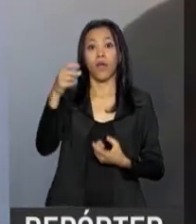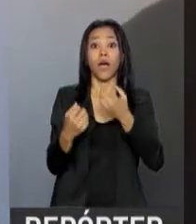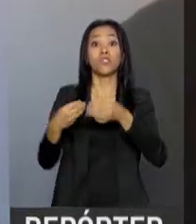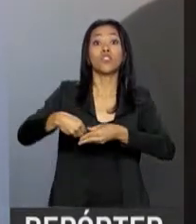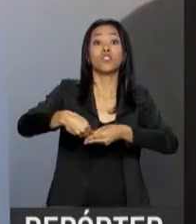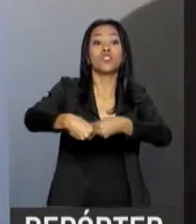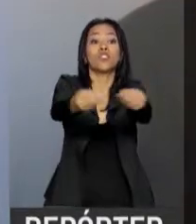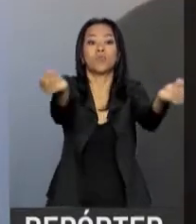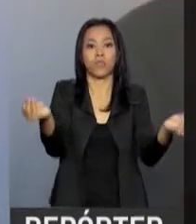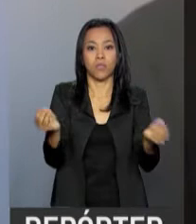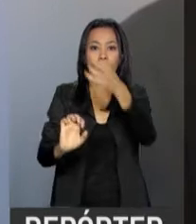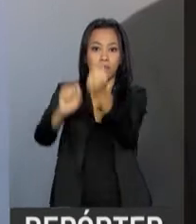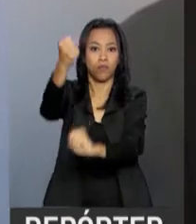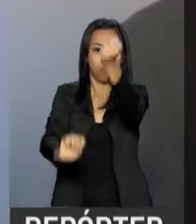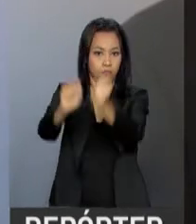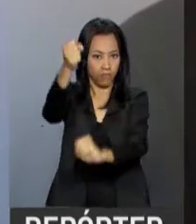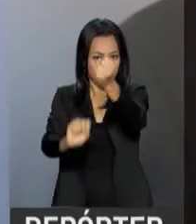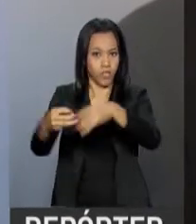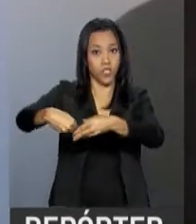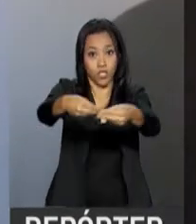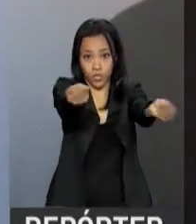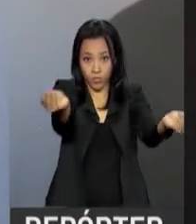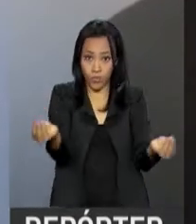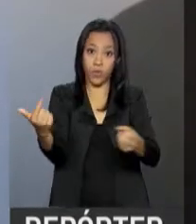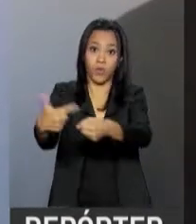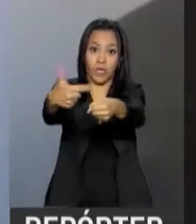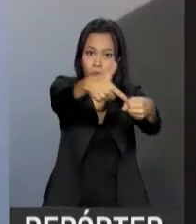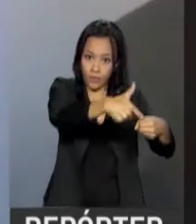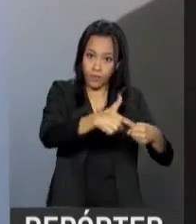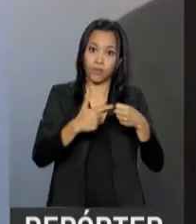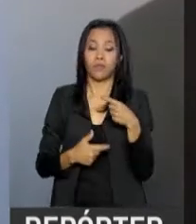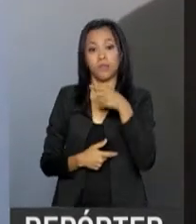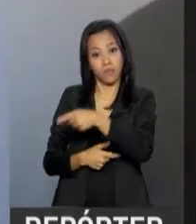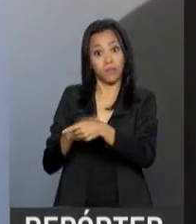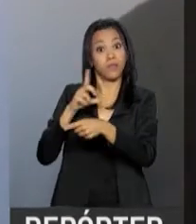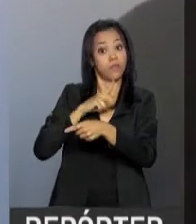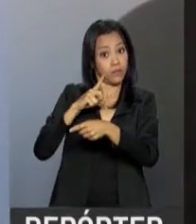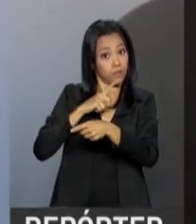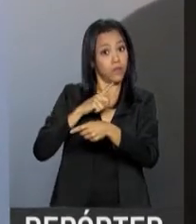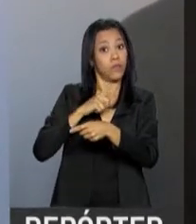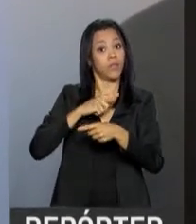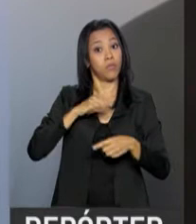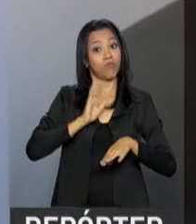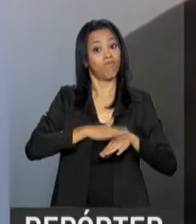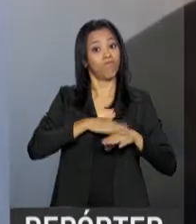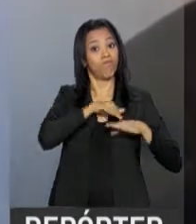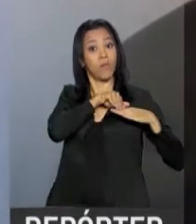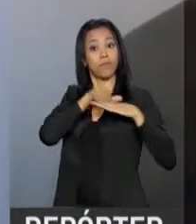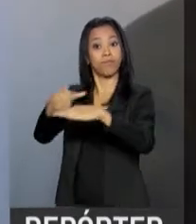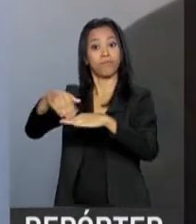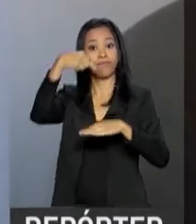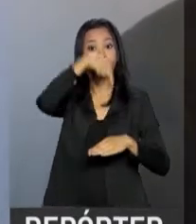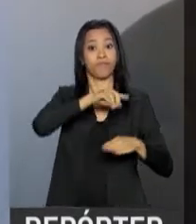das distribuidoras inclusive existe uma possibilidade de uma ação do cade a esse respeito